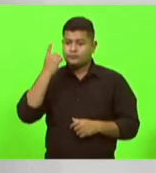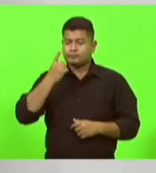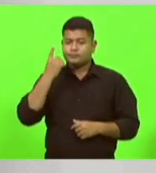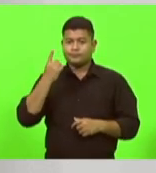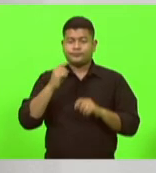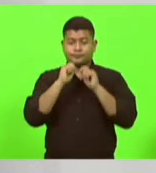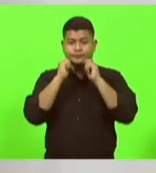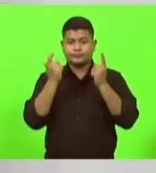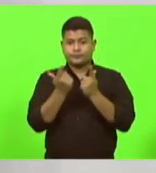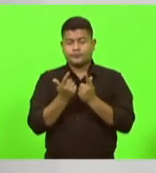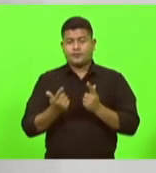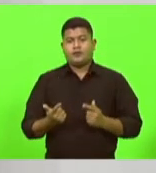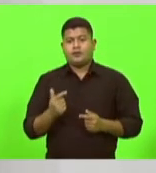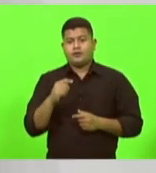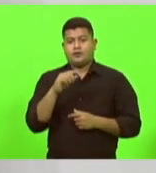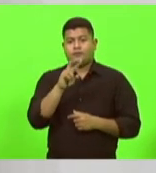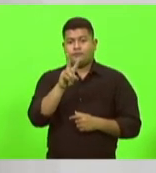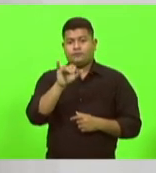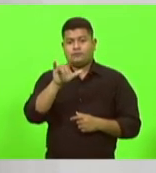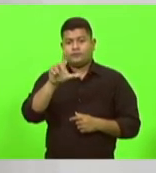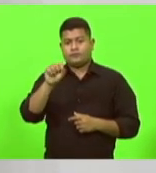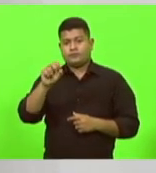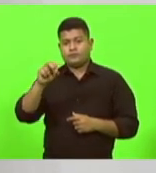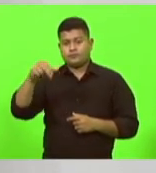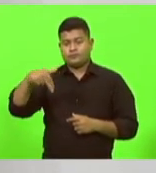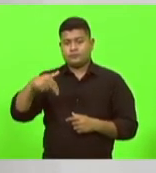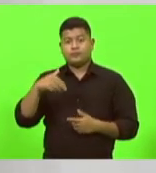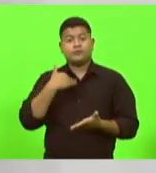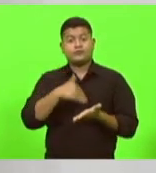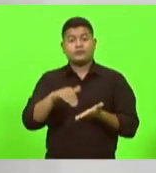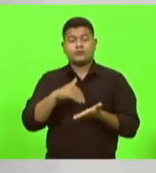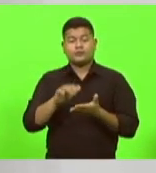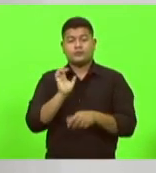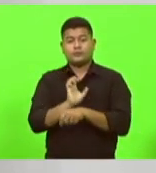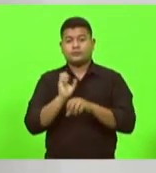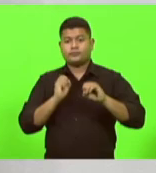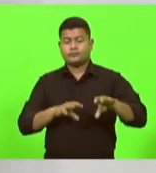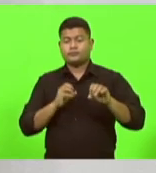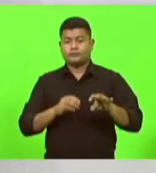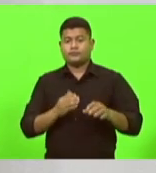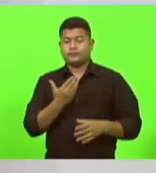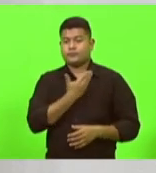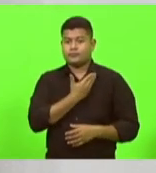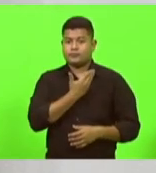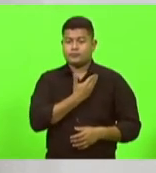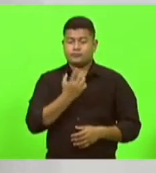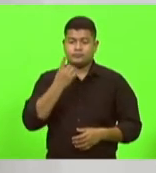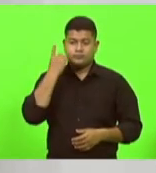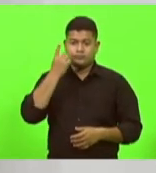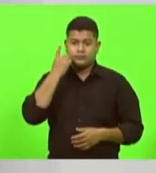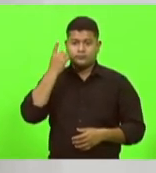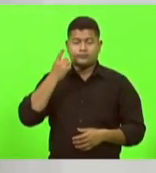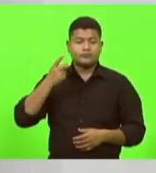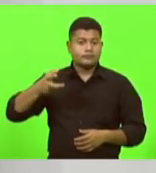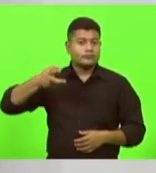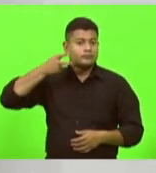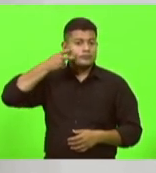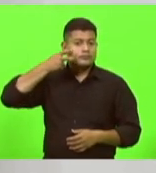Cumprimentar o secretário de Estado da Educação, nosso colega deputado Fernando Vampiro.